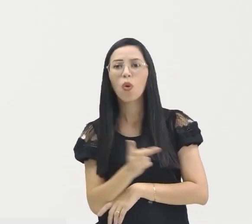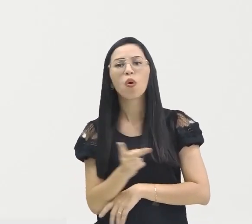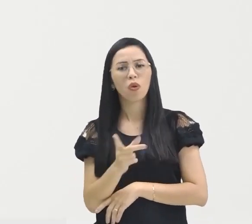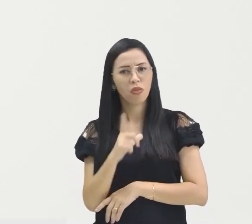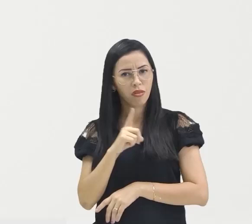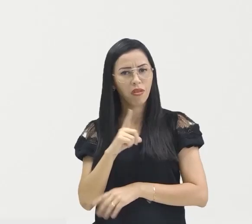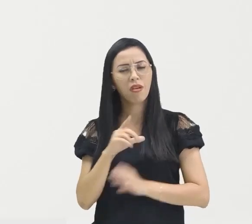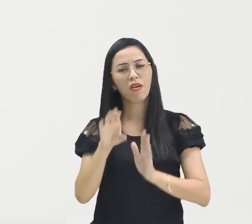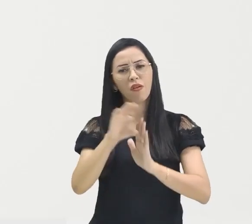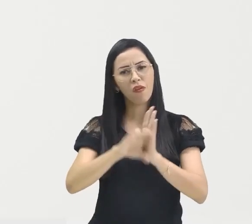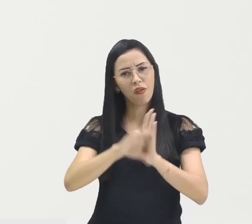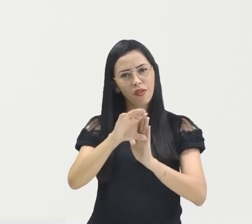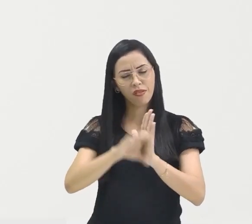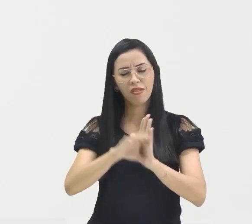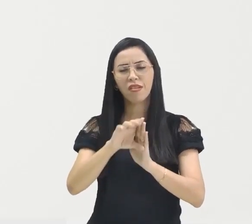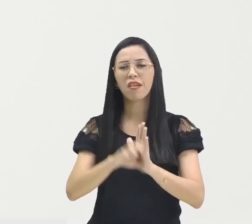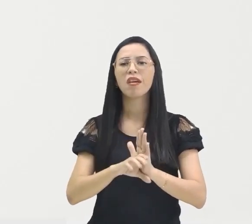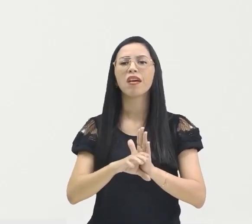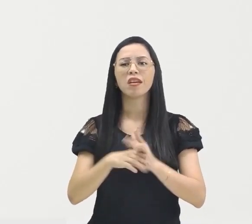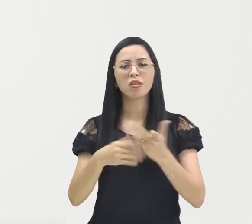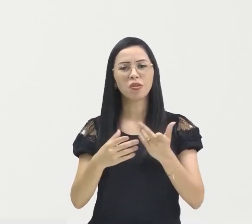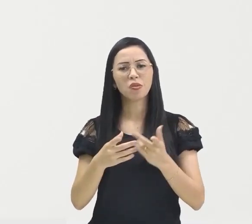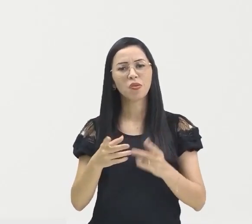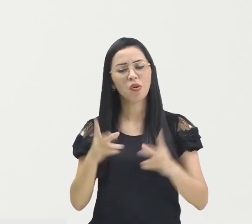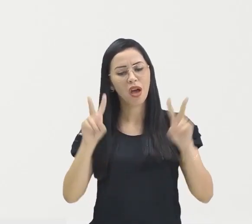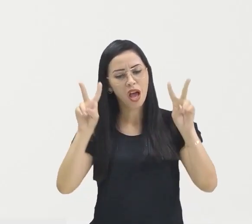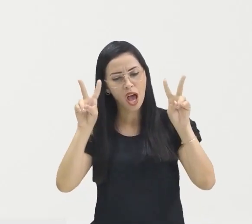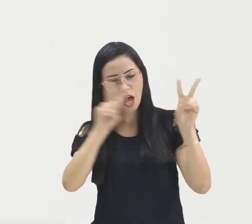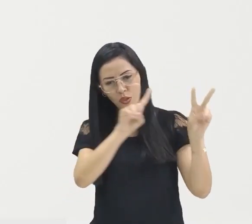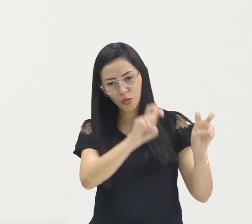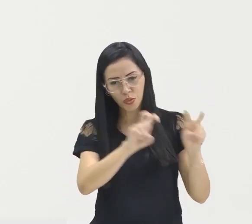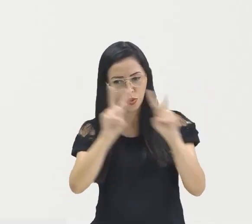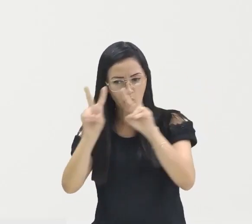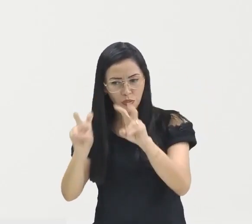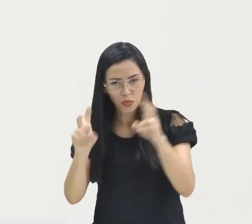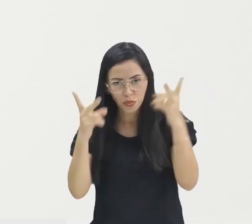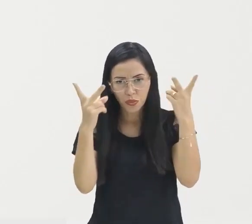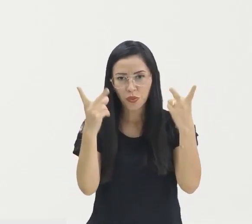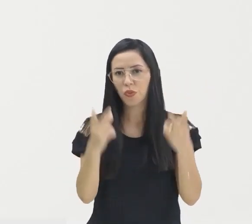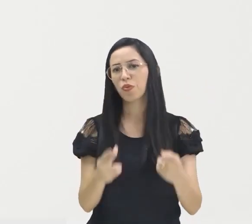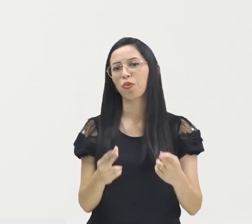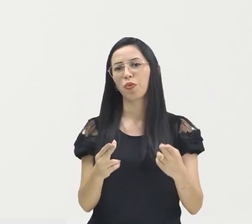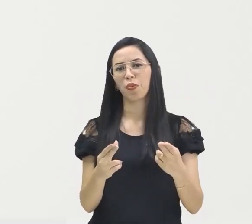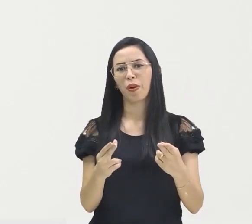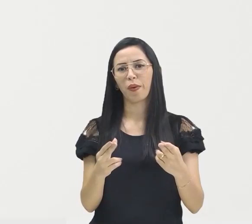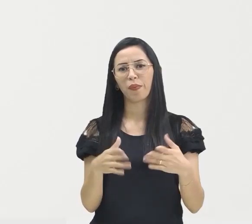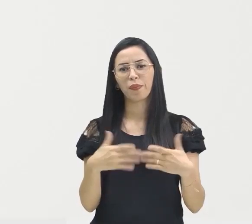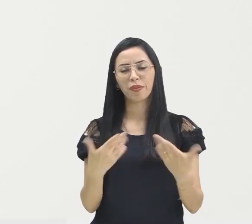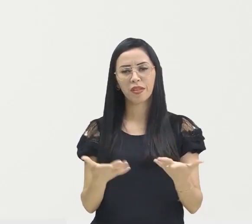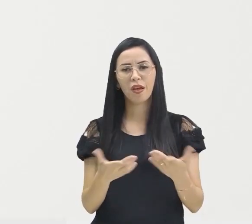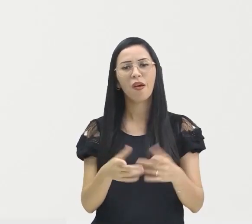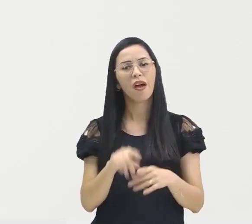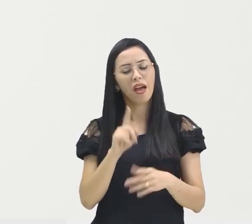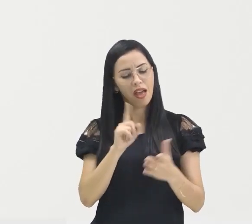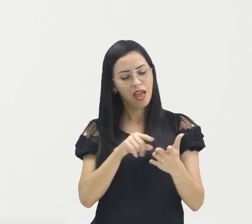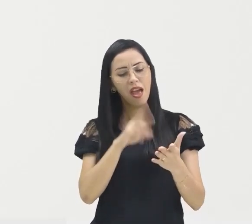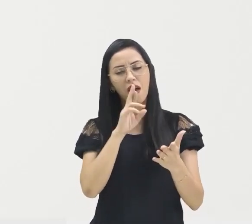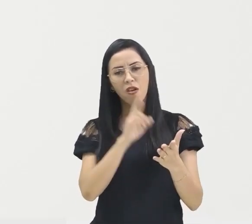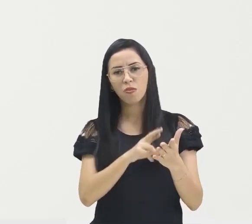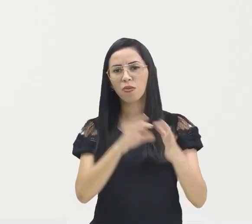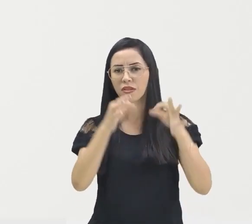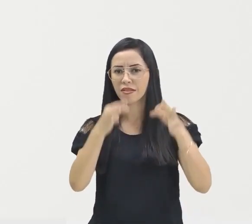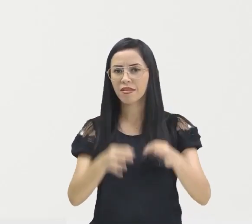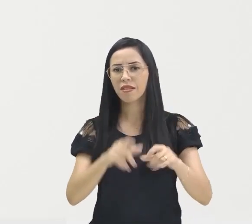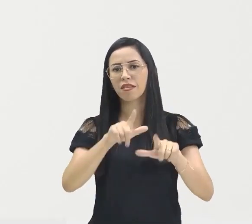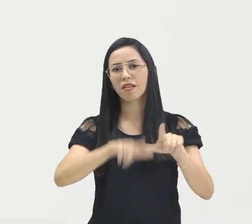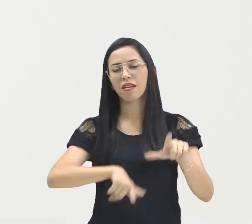estavam falando sobre o quê, gente? Sobre o mesmo assunto. Entenderam? O mesmo tema. É isso que eu quero que vocês se